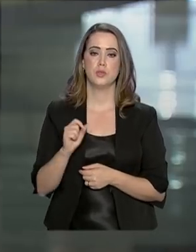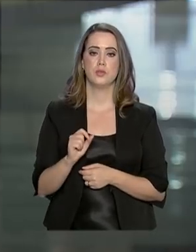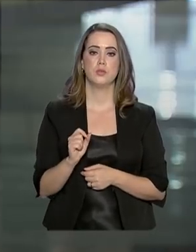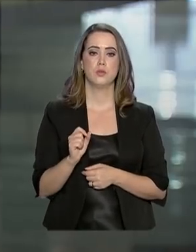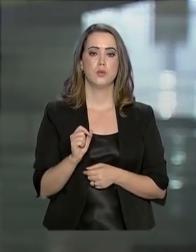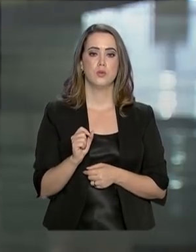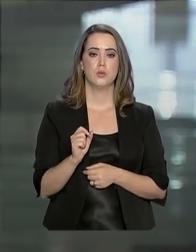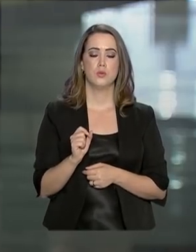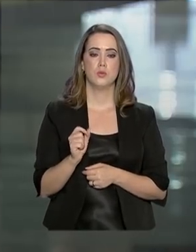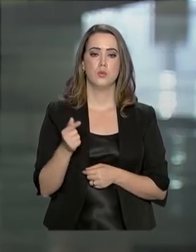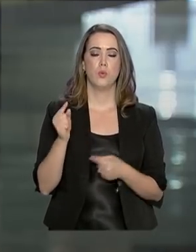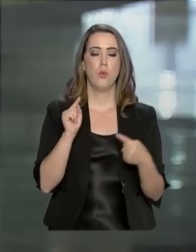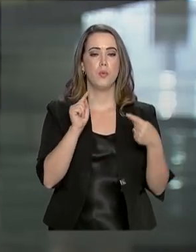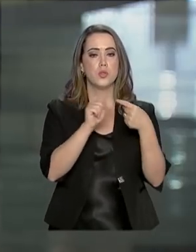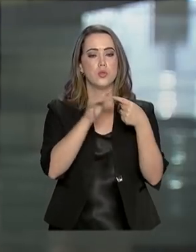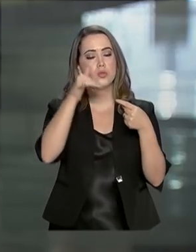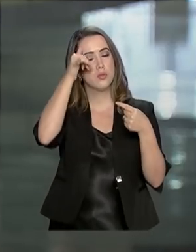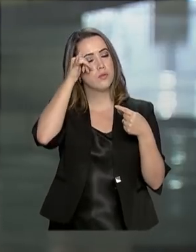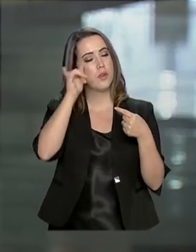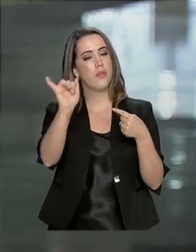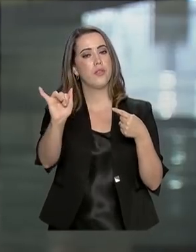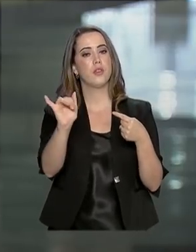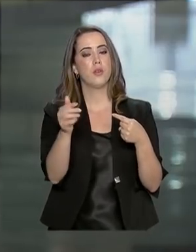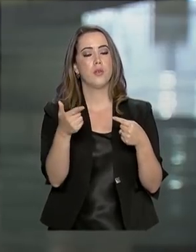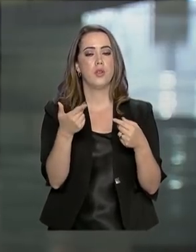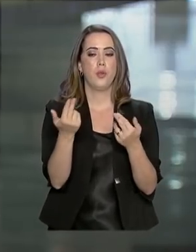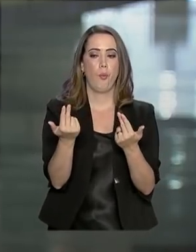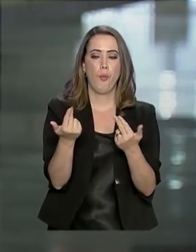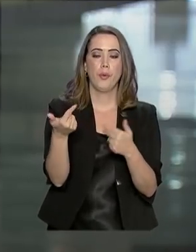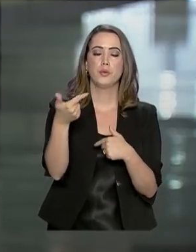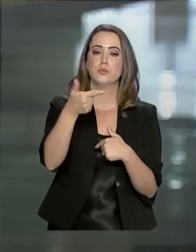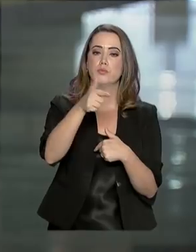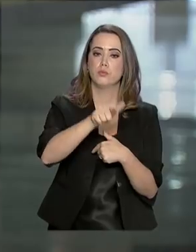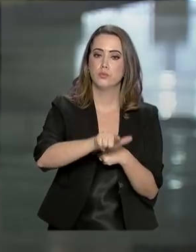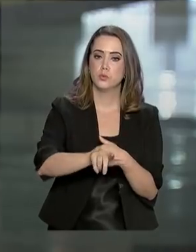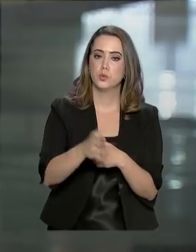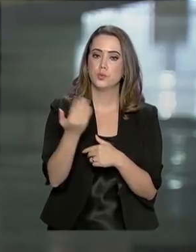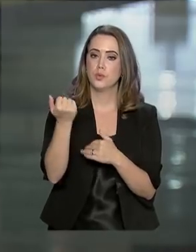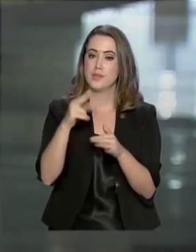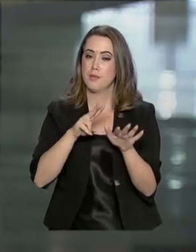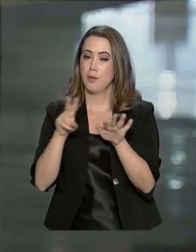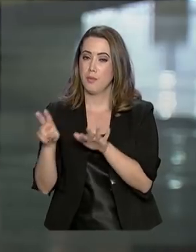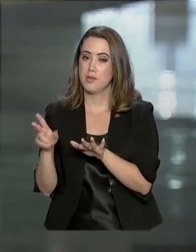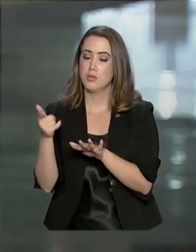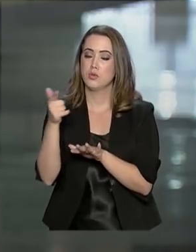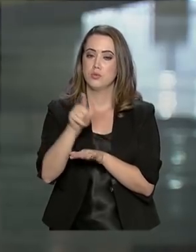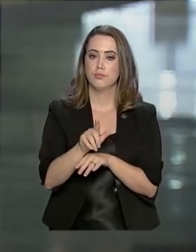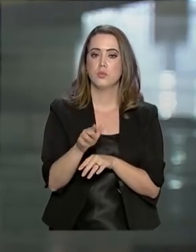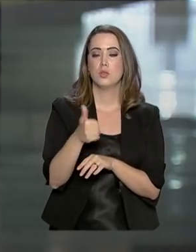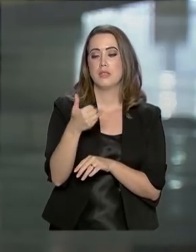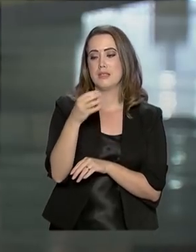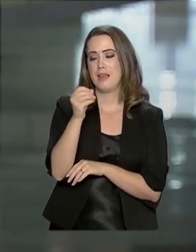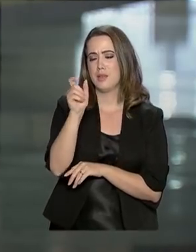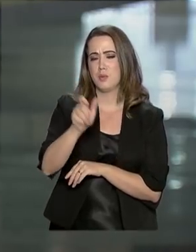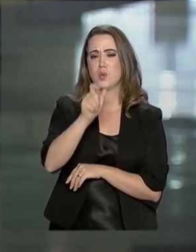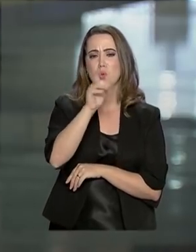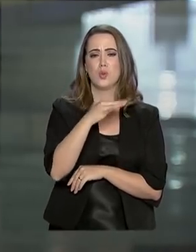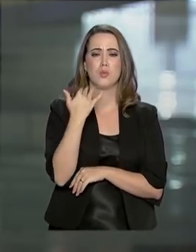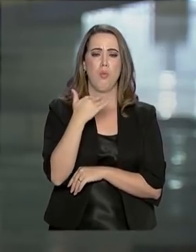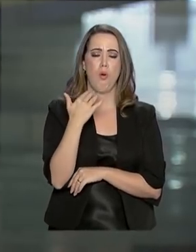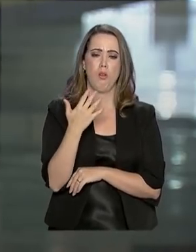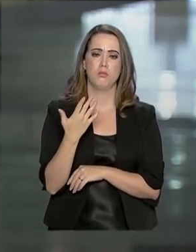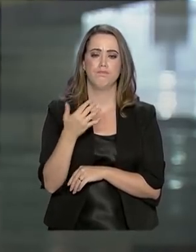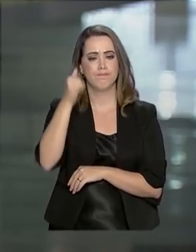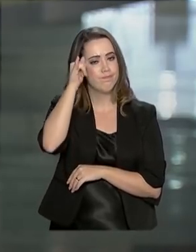porta-voz o objetivo é prevenir eventos como que ocorreu na semana passada deixando aí 10 mortos outro